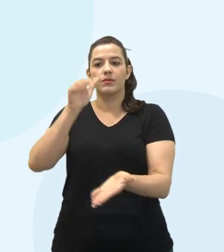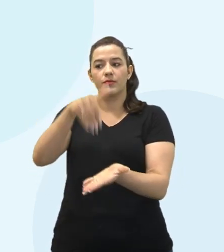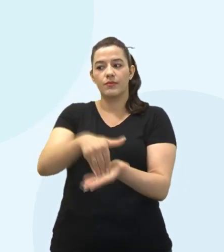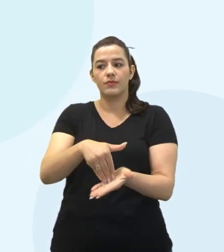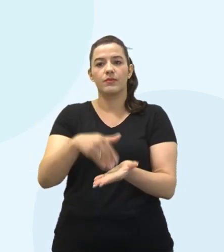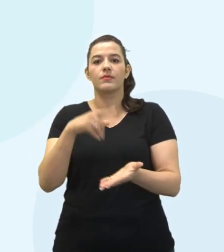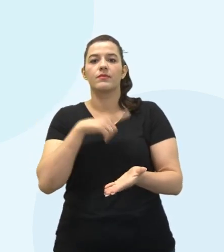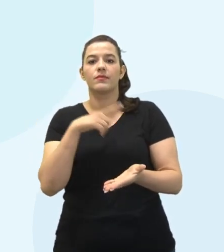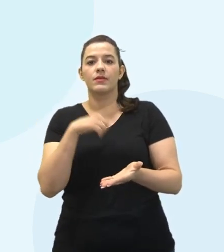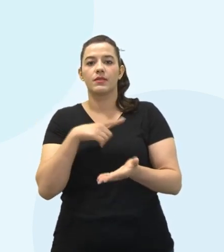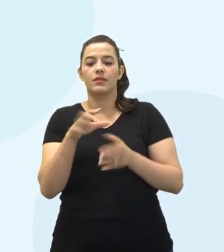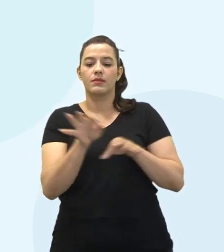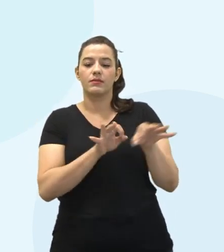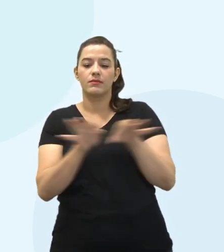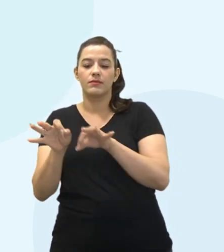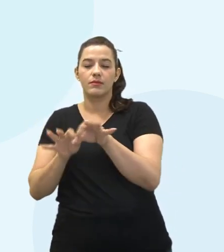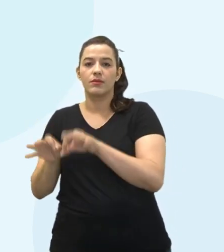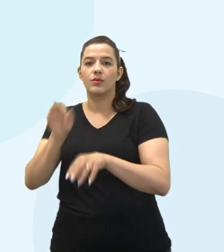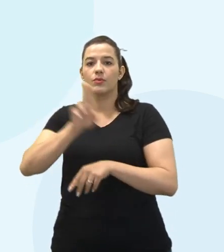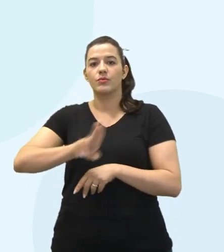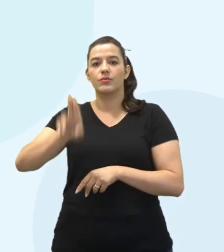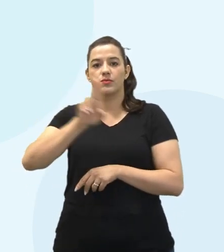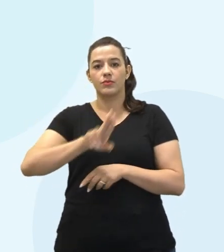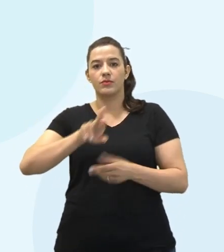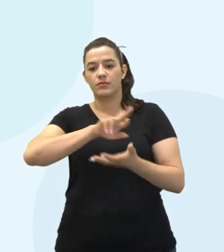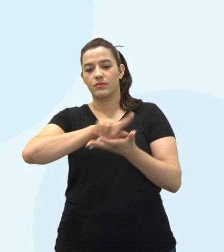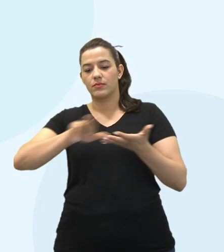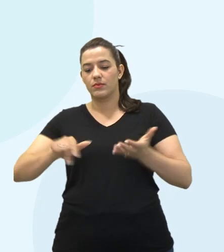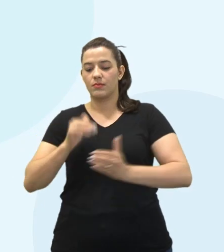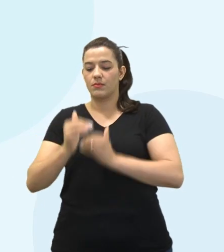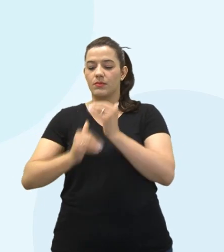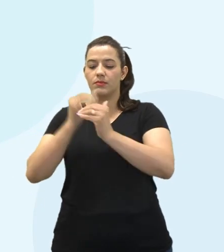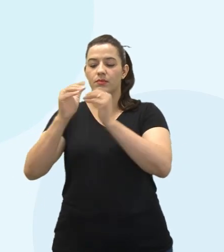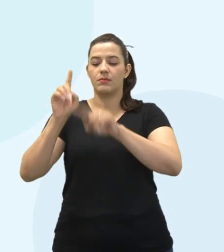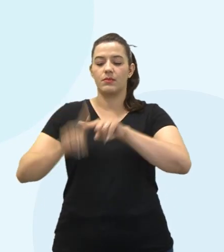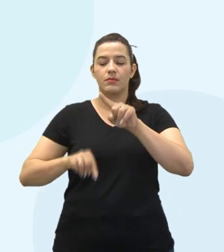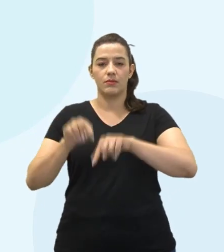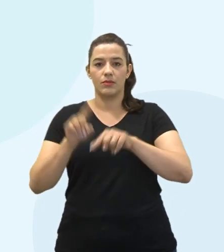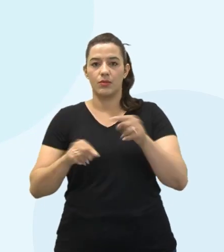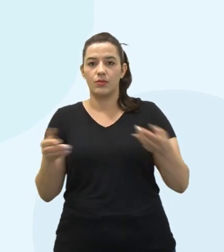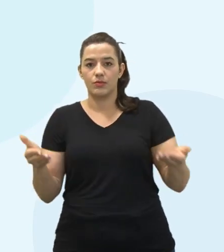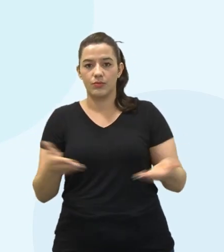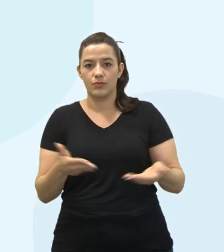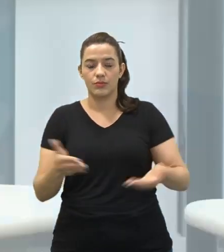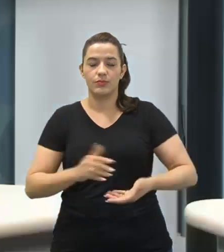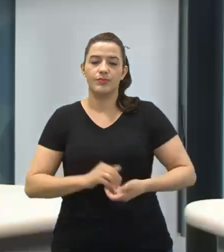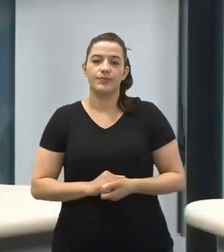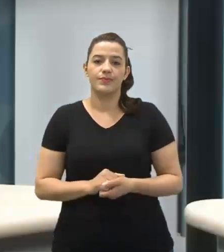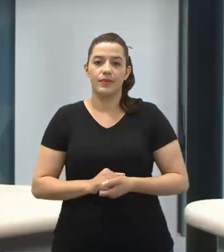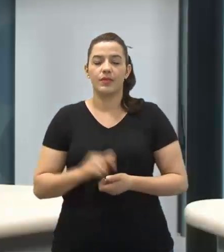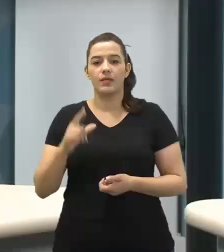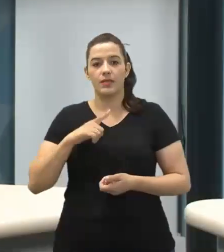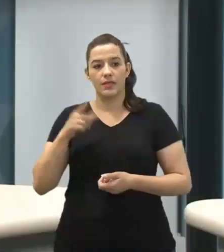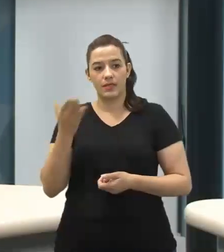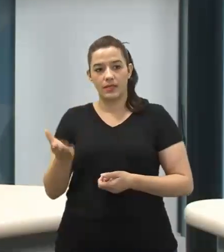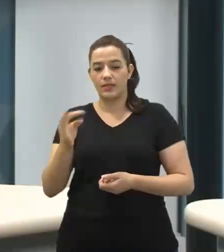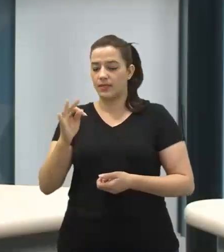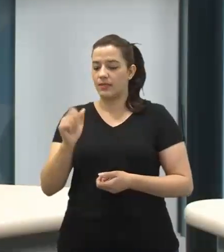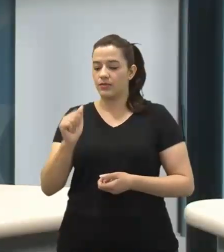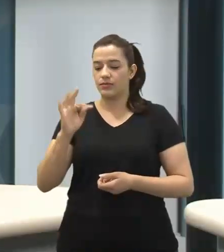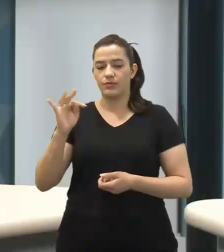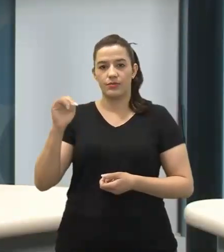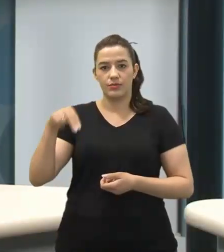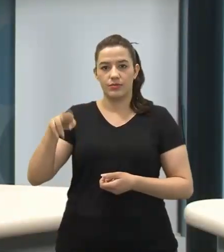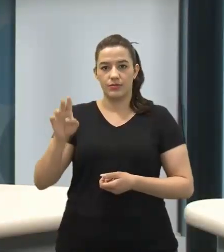trazer as nossas referências utilizadas na elaboração desse material de hoje né material elaborado pela querida professora